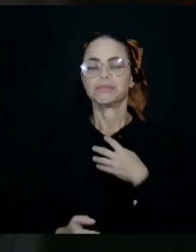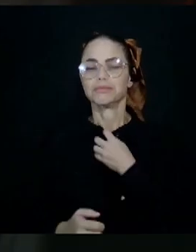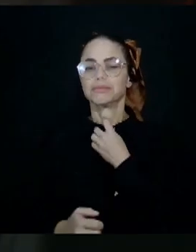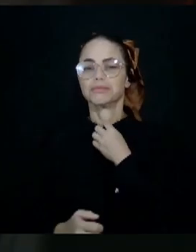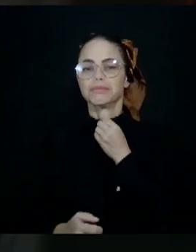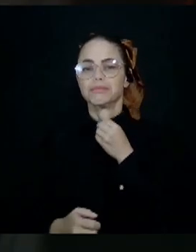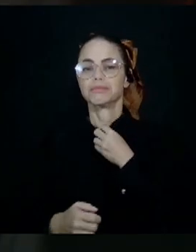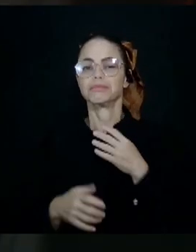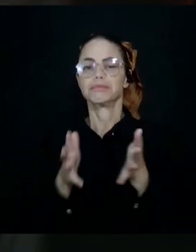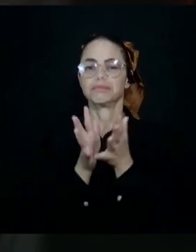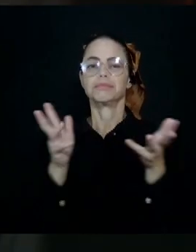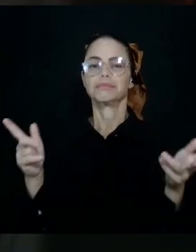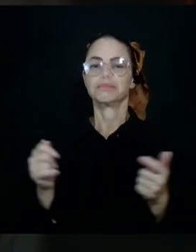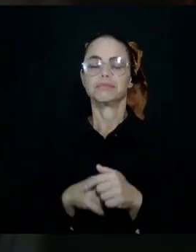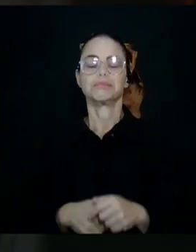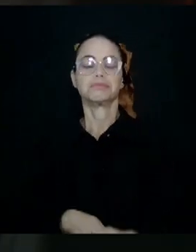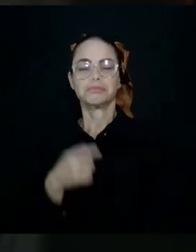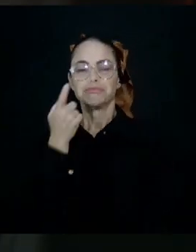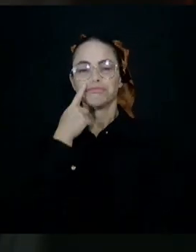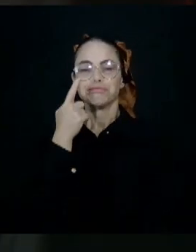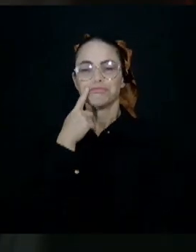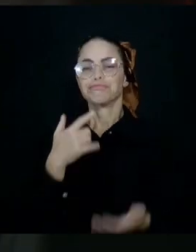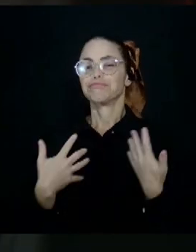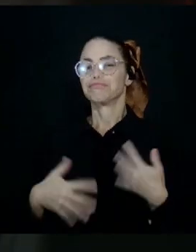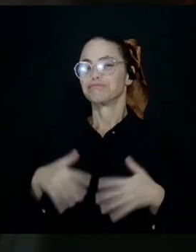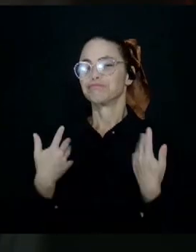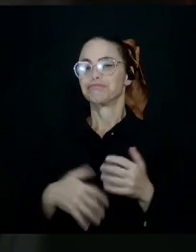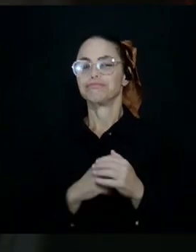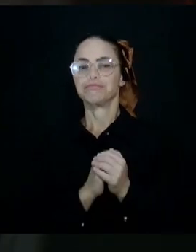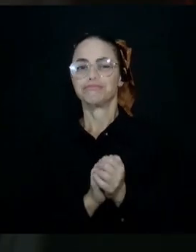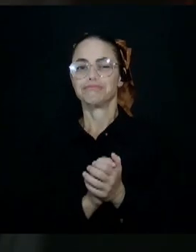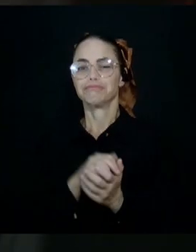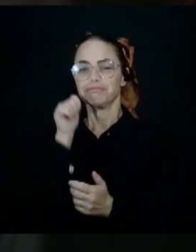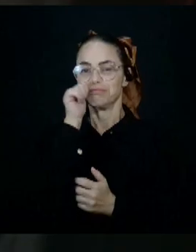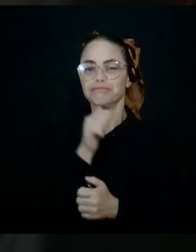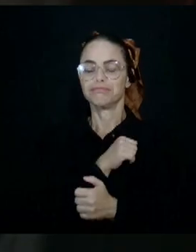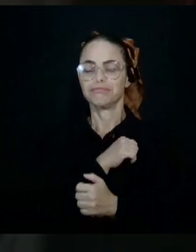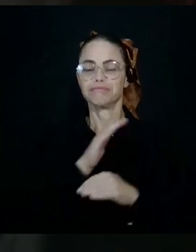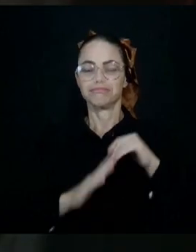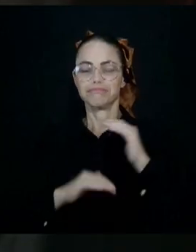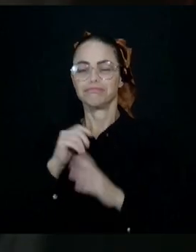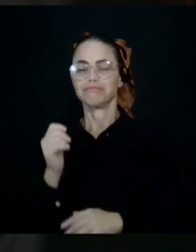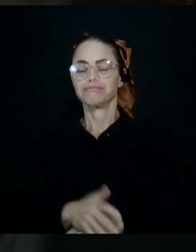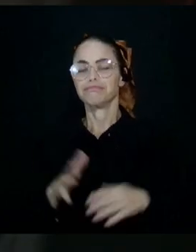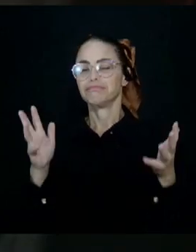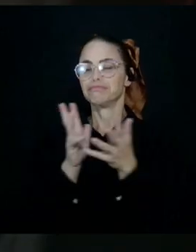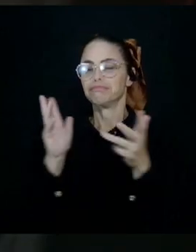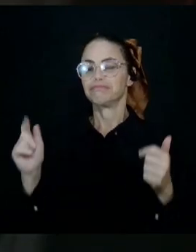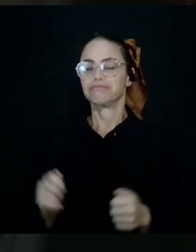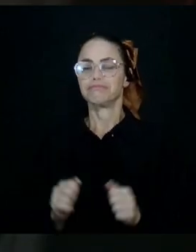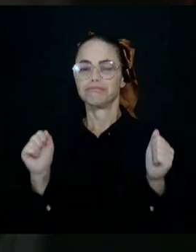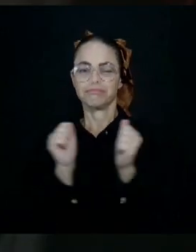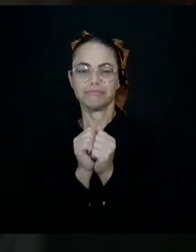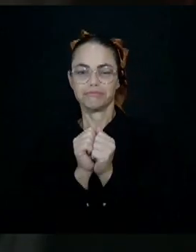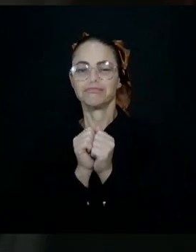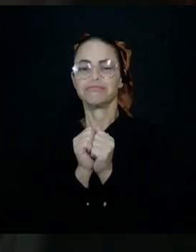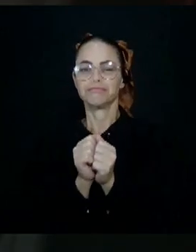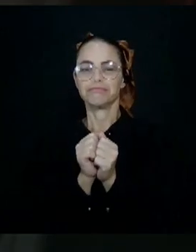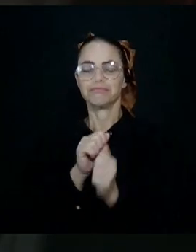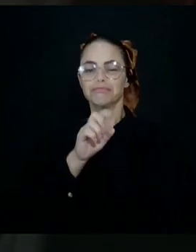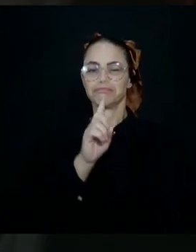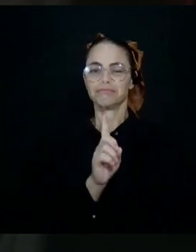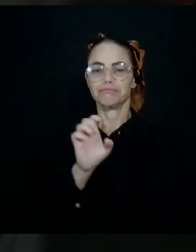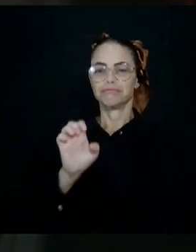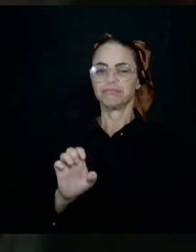Maravilhosa! E olha só, outra mulher profissional maravilhosa que está com a gente aqui, a Débora Leite, especialista